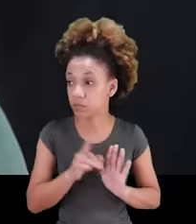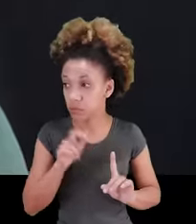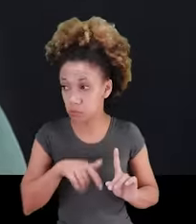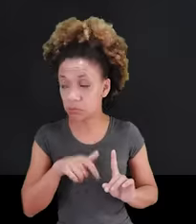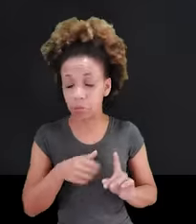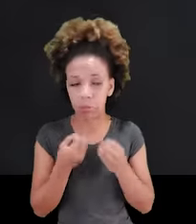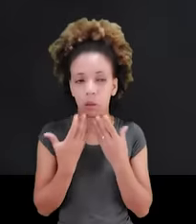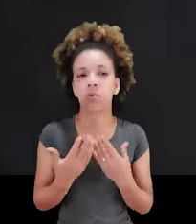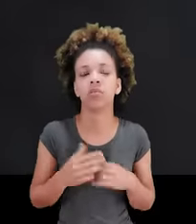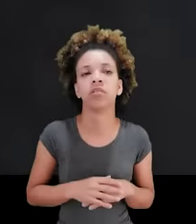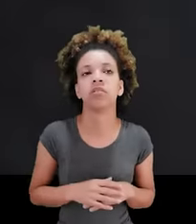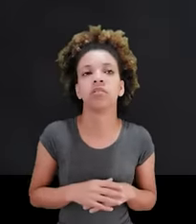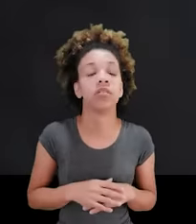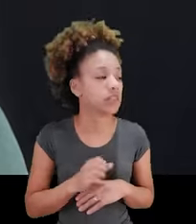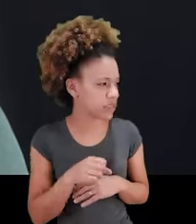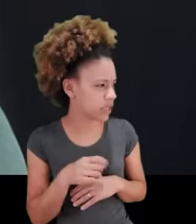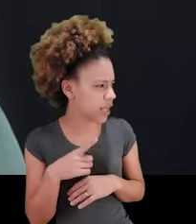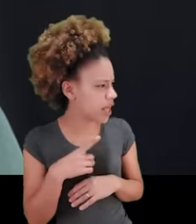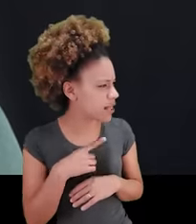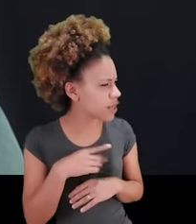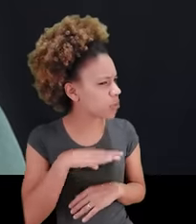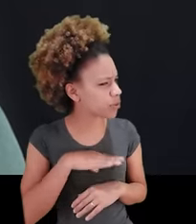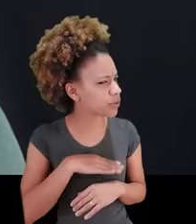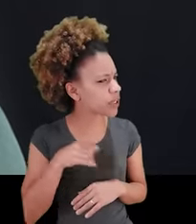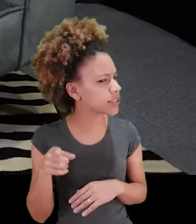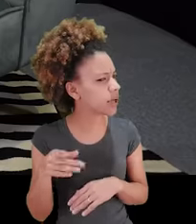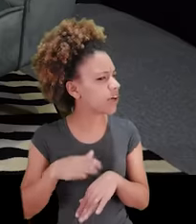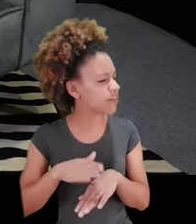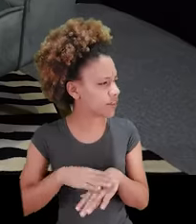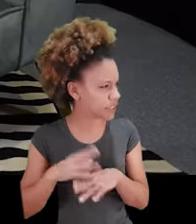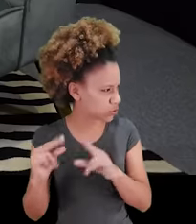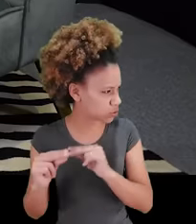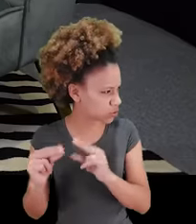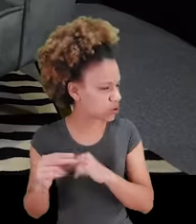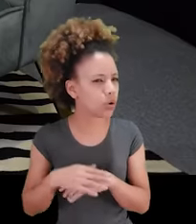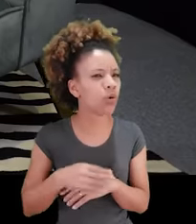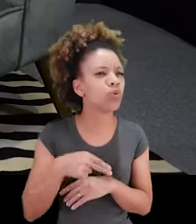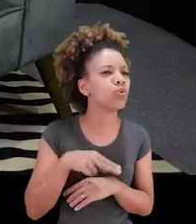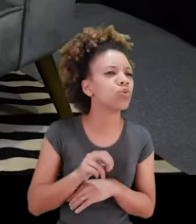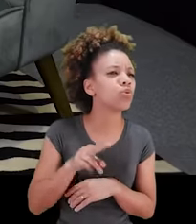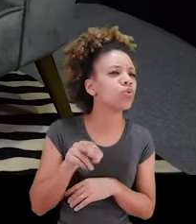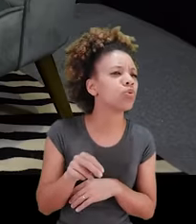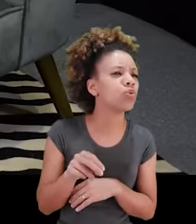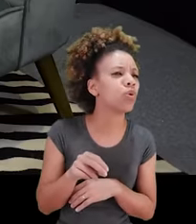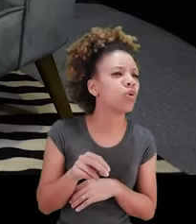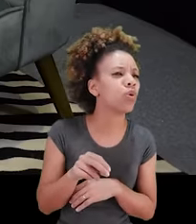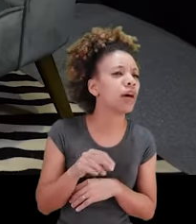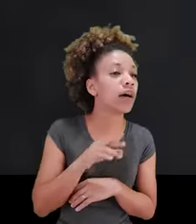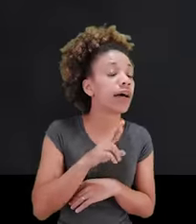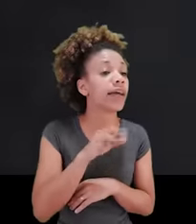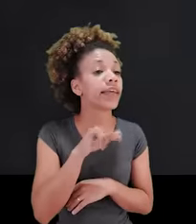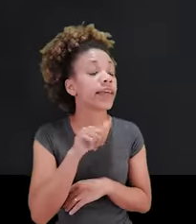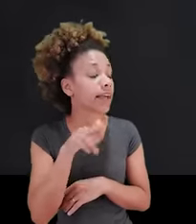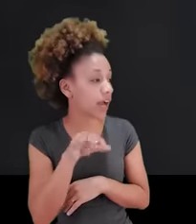Sim. Tem um Brasil, tem um português que está no Brasil fazendo novela, né? Não, Ricardo. Não, Ricardo Pereira.